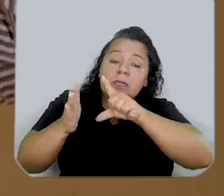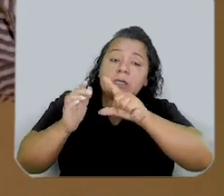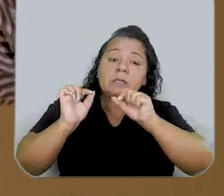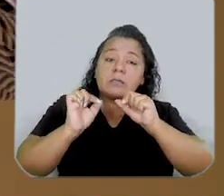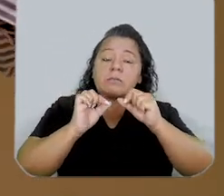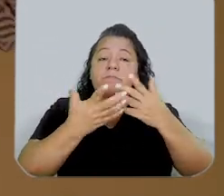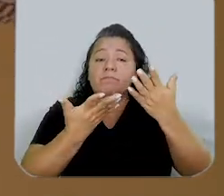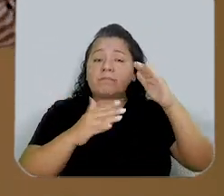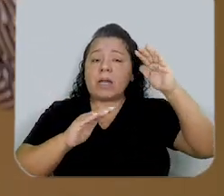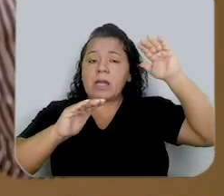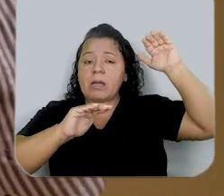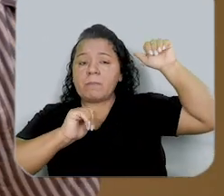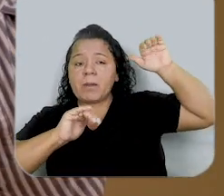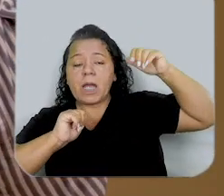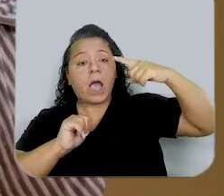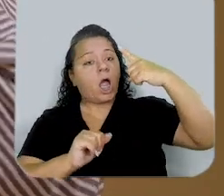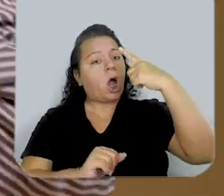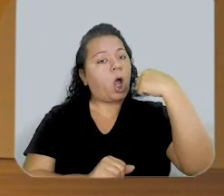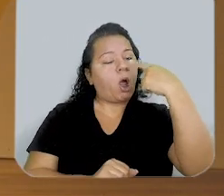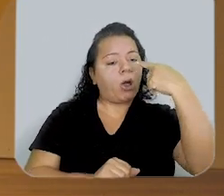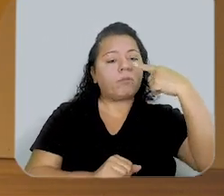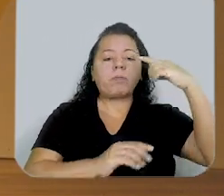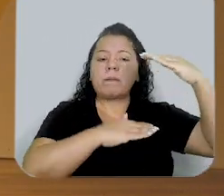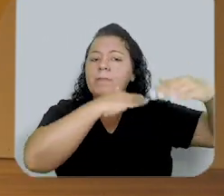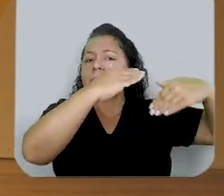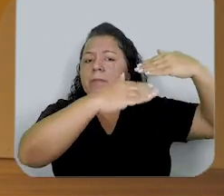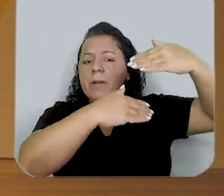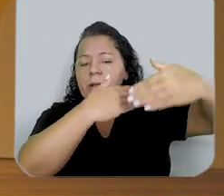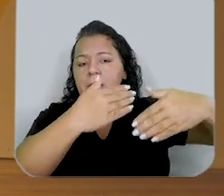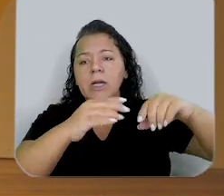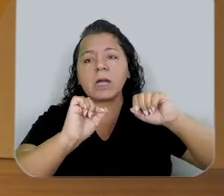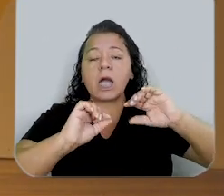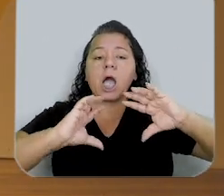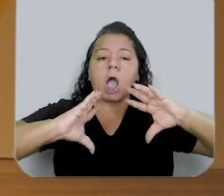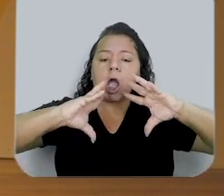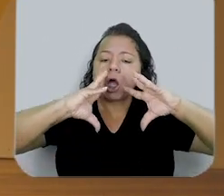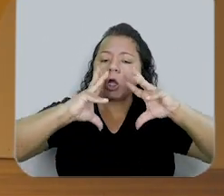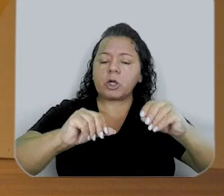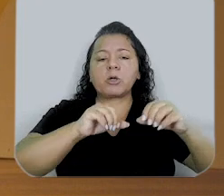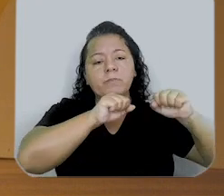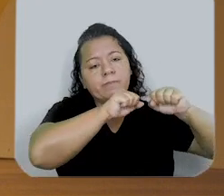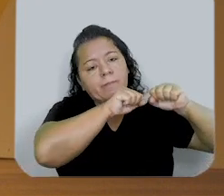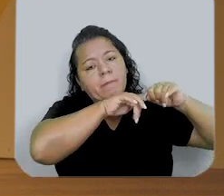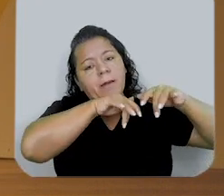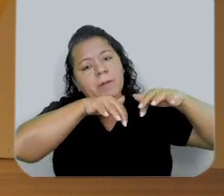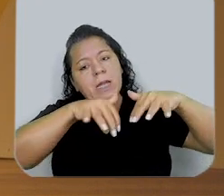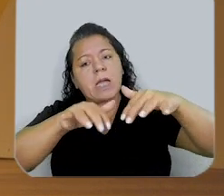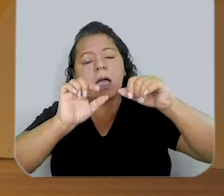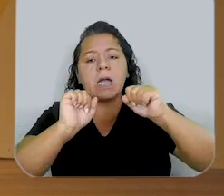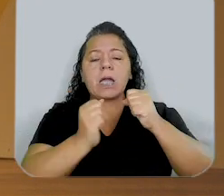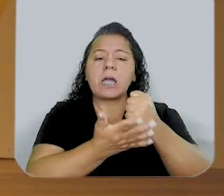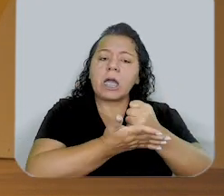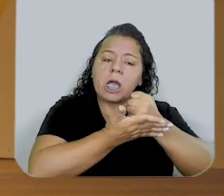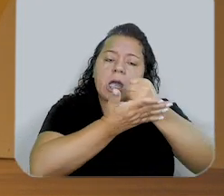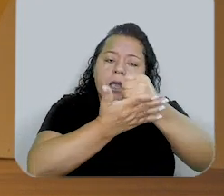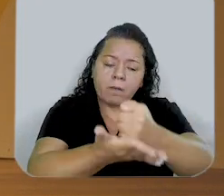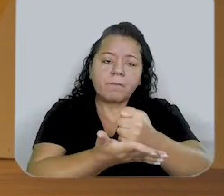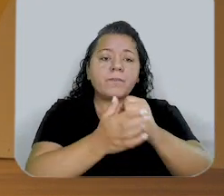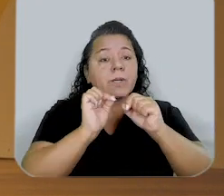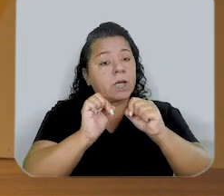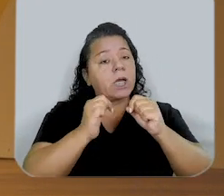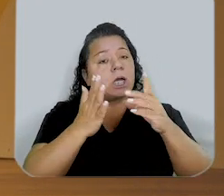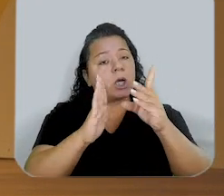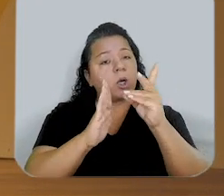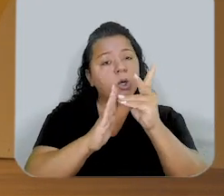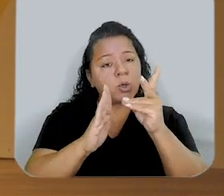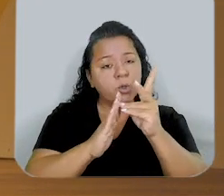pegar desde o período espanhol, a gente vai muito além disso, né? Então, todas essas expedições tiveram a participação e a contribuição do indígena. E